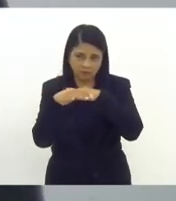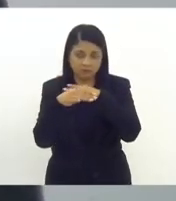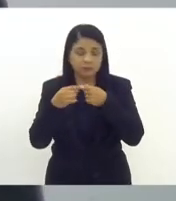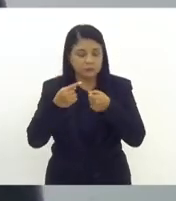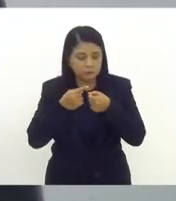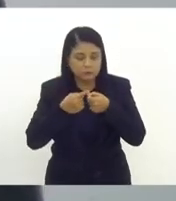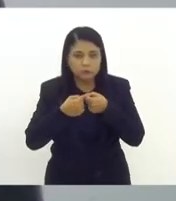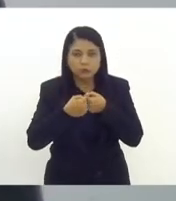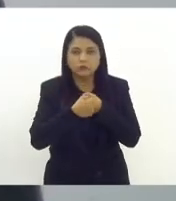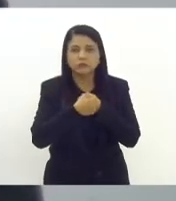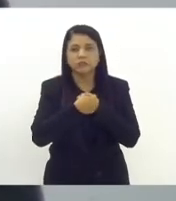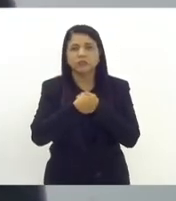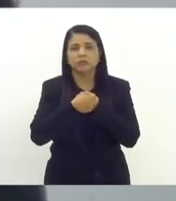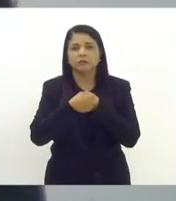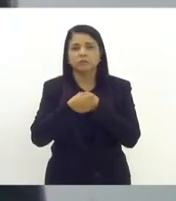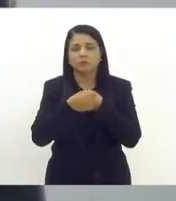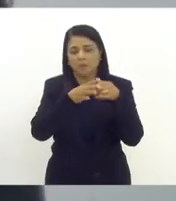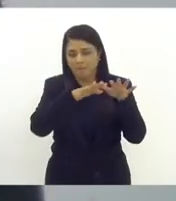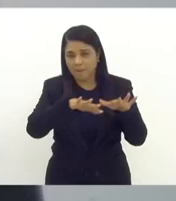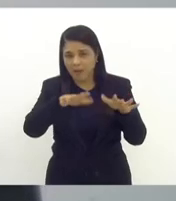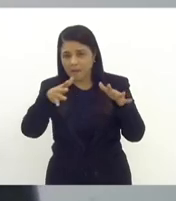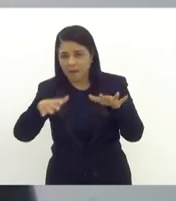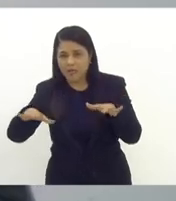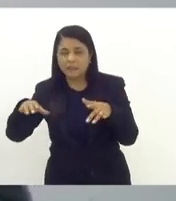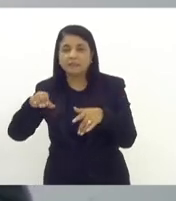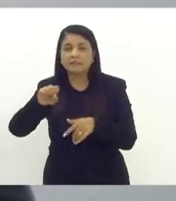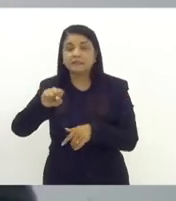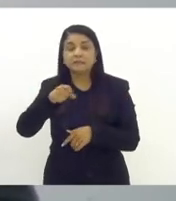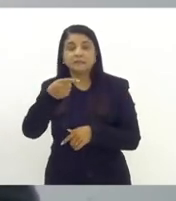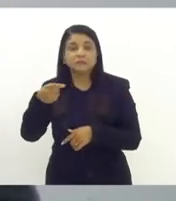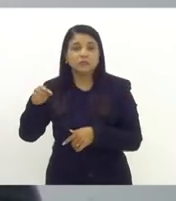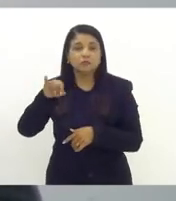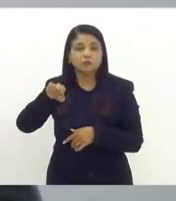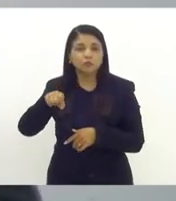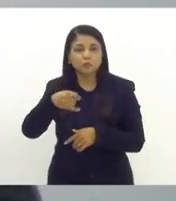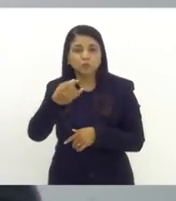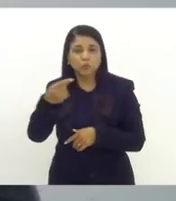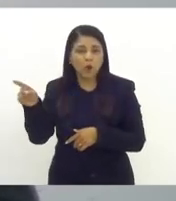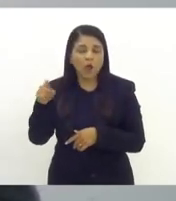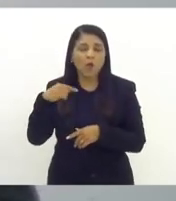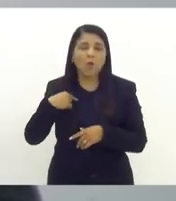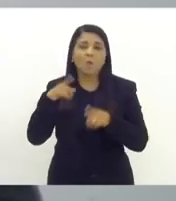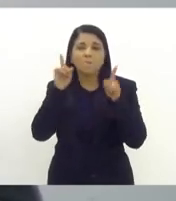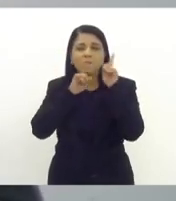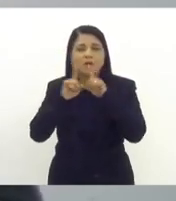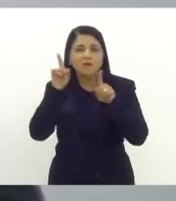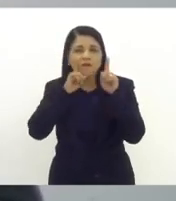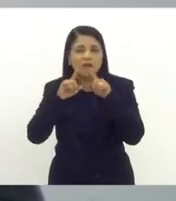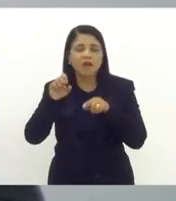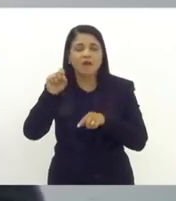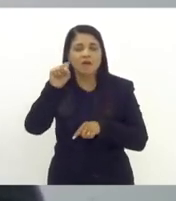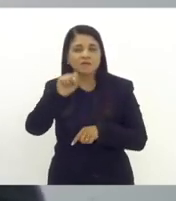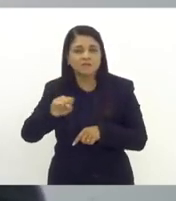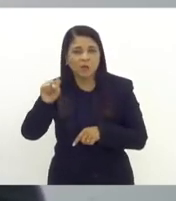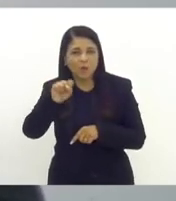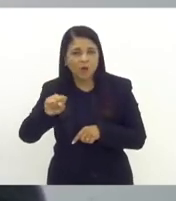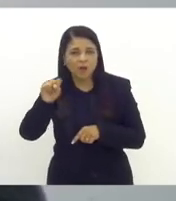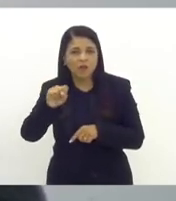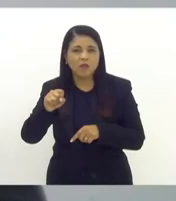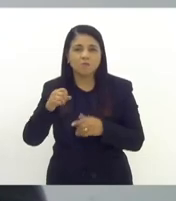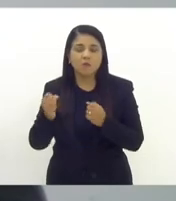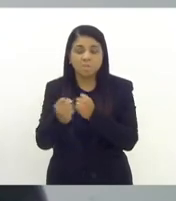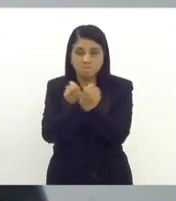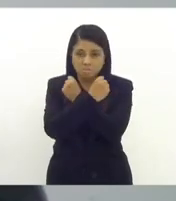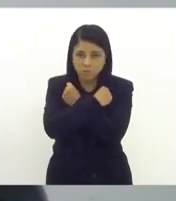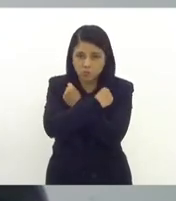municípios de área Litorânea por causa de São João casa de Maricá Saquarema ali Cabo Frio Búzios arraial o